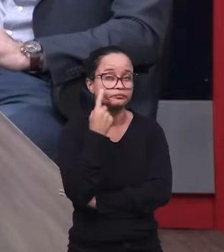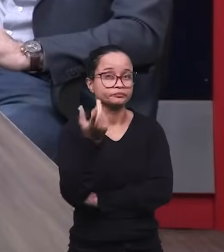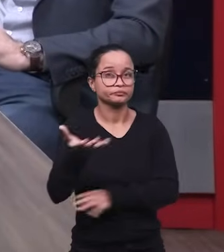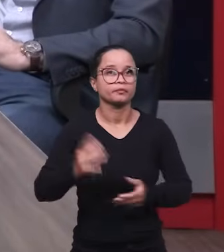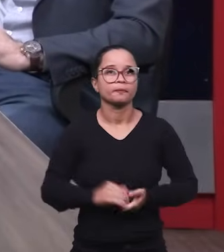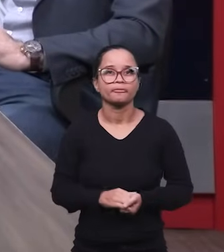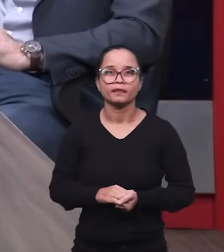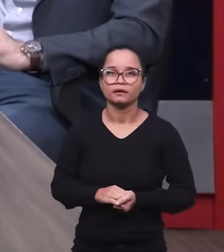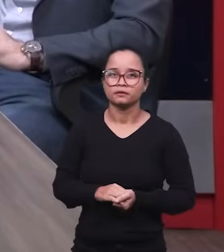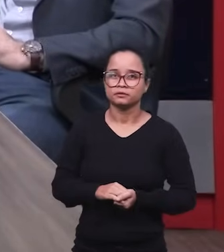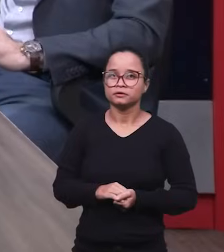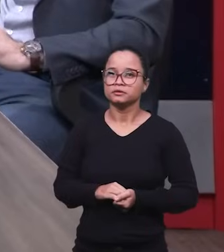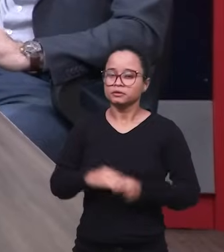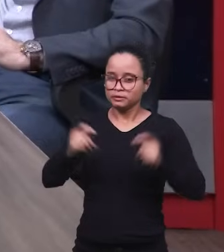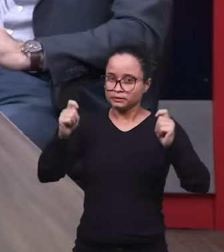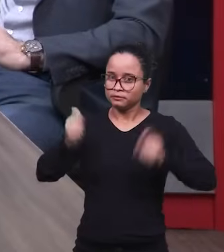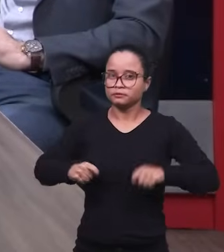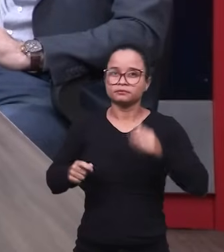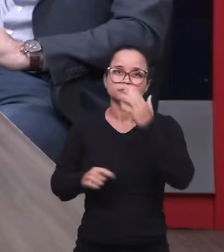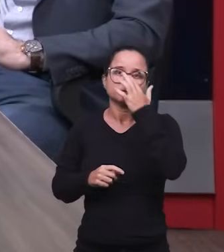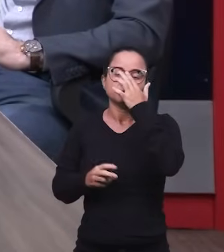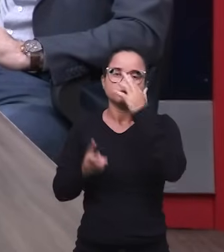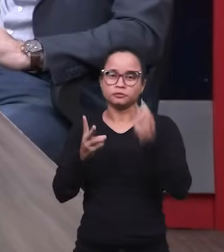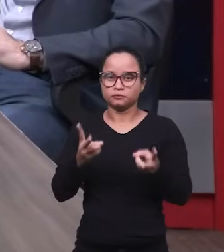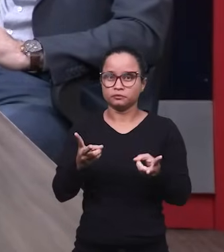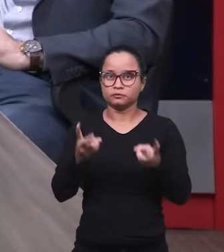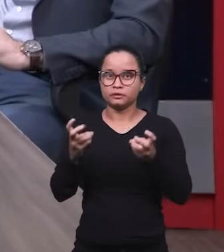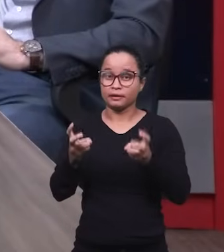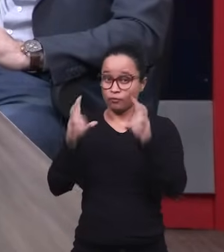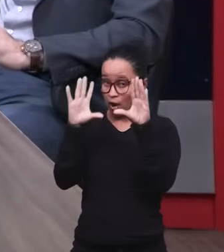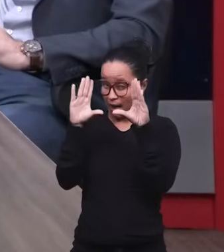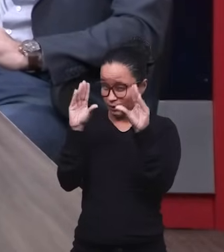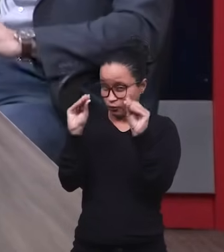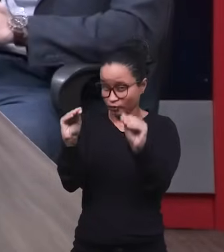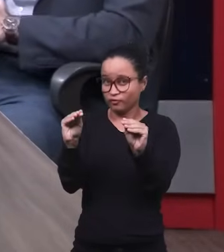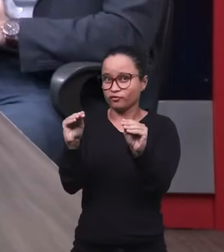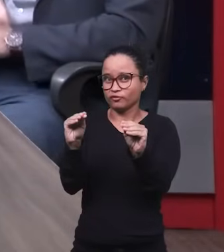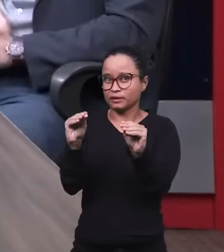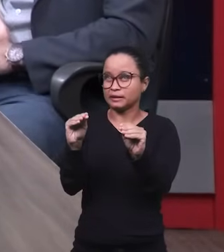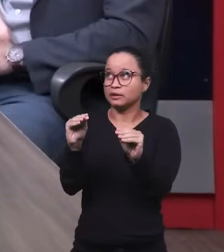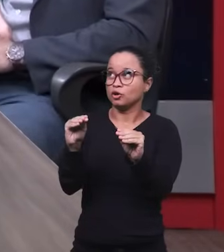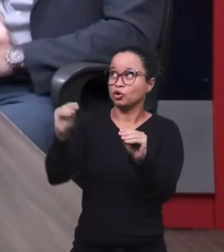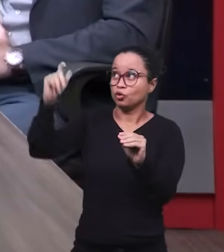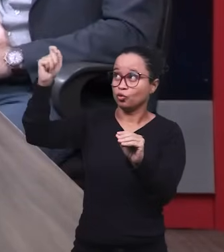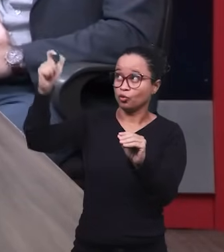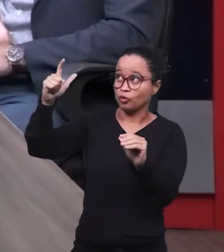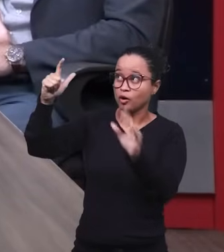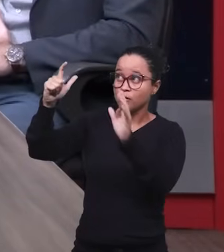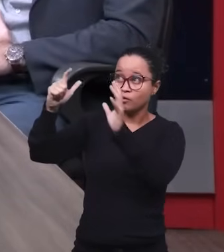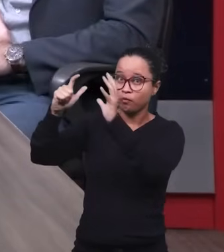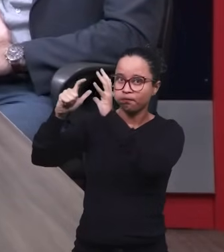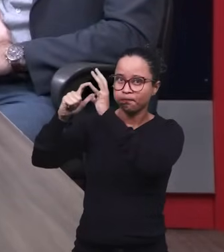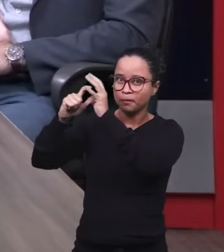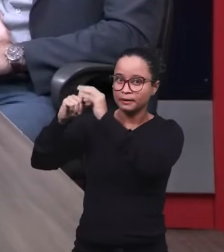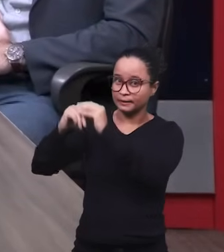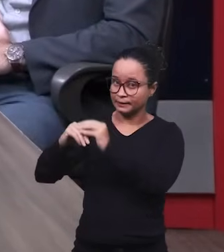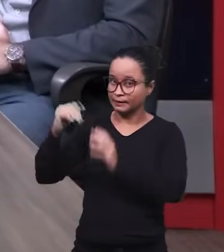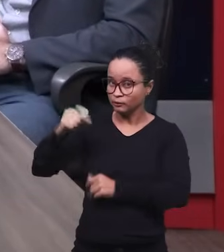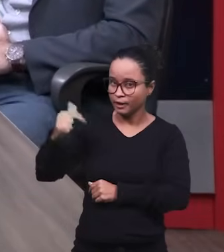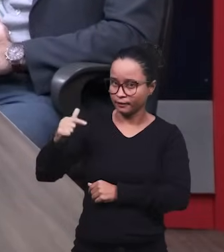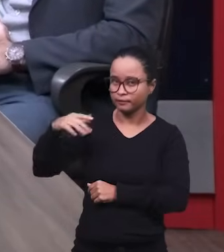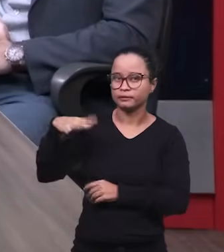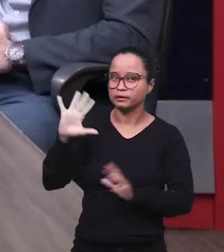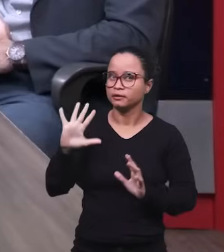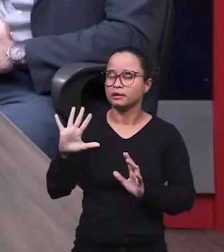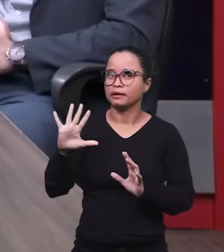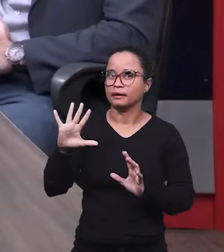não isso aqui, nós podemos ver se fosse à noite, sem o Sol aqui. Você